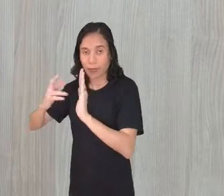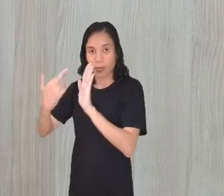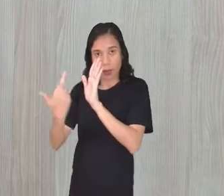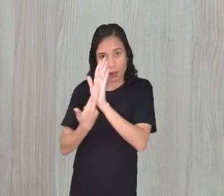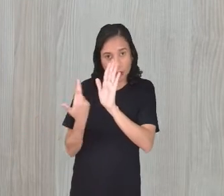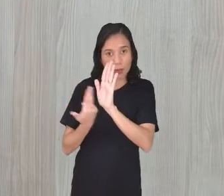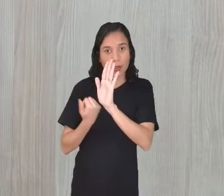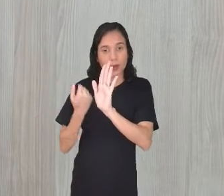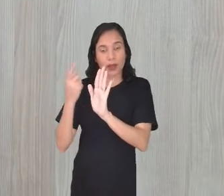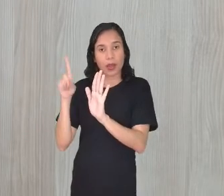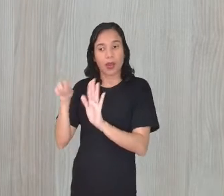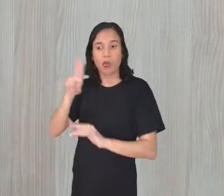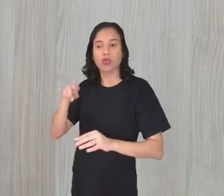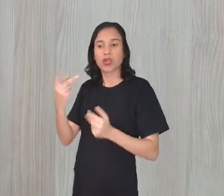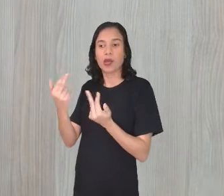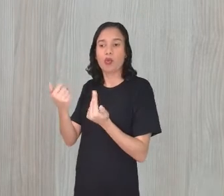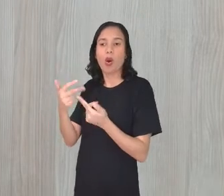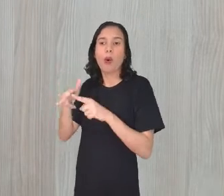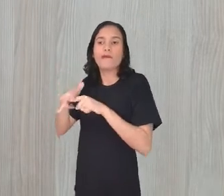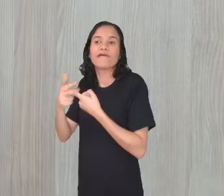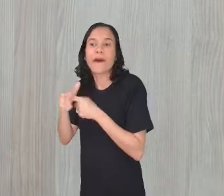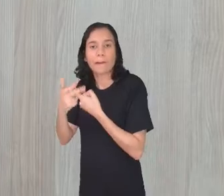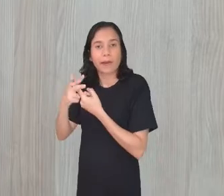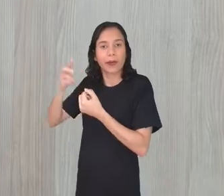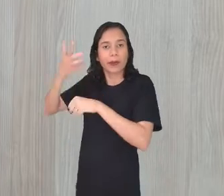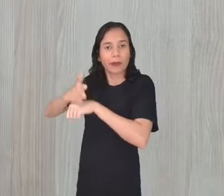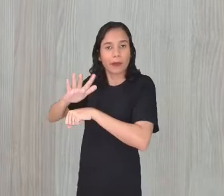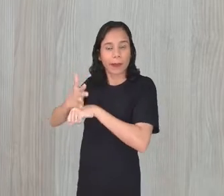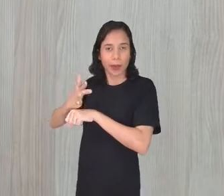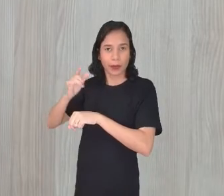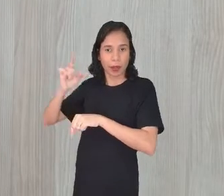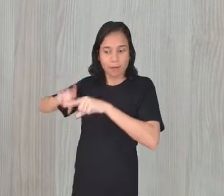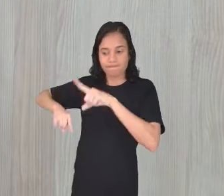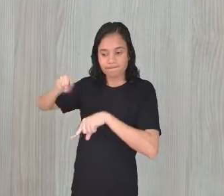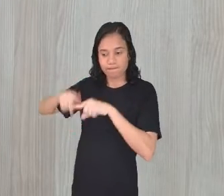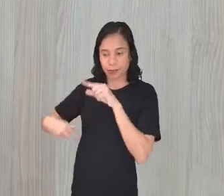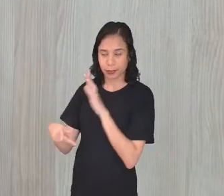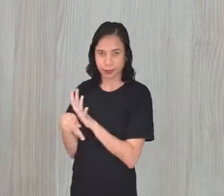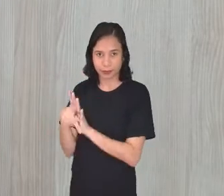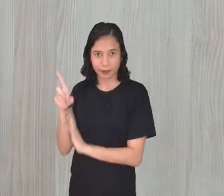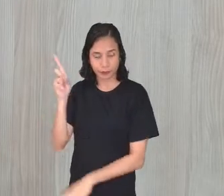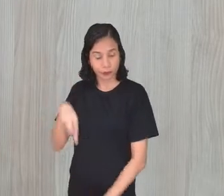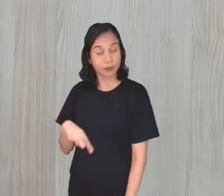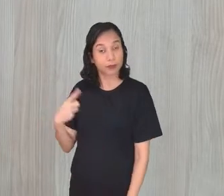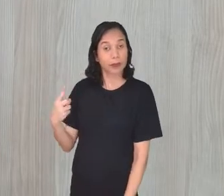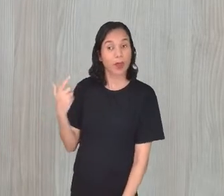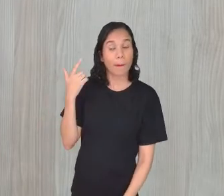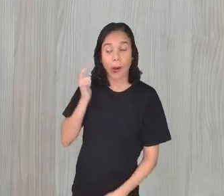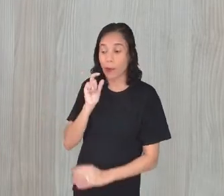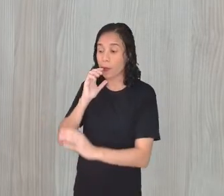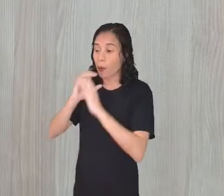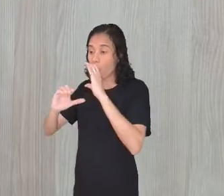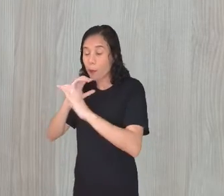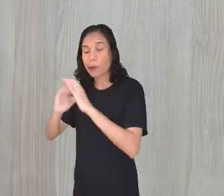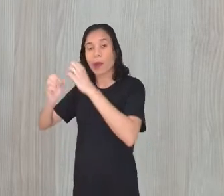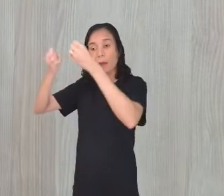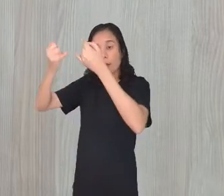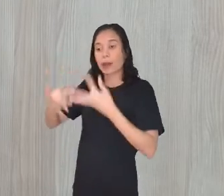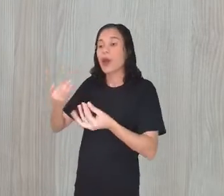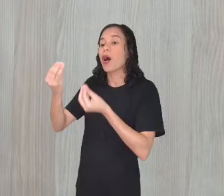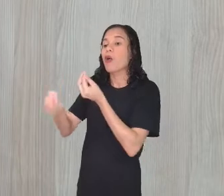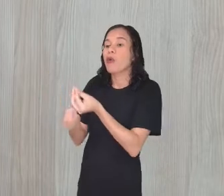linguagem é quase que uma ferramenta. Ela não é mais um objeto, Sim. né? É uma ferramenta para comunicação, para que a